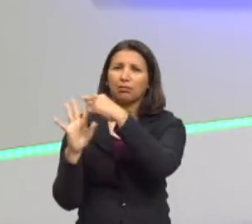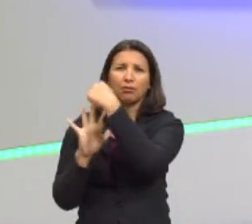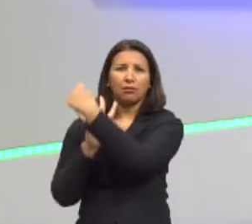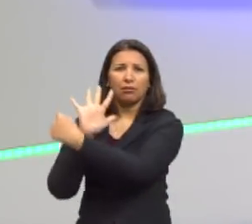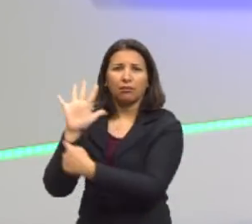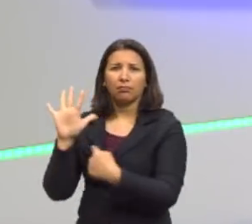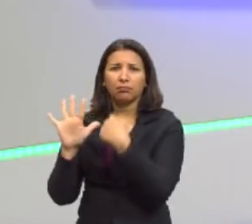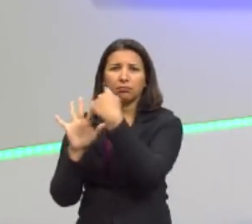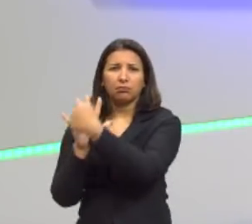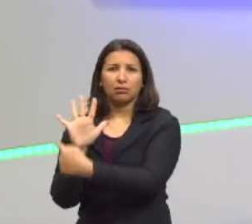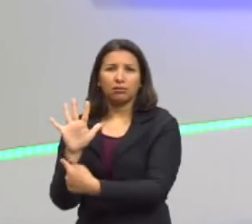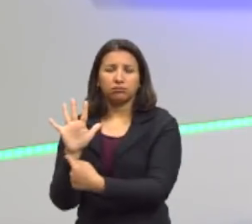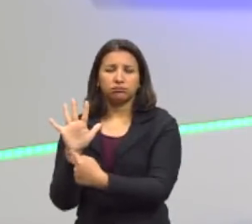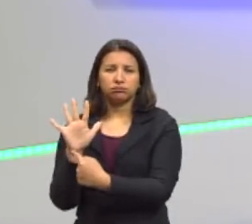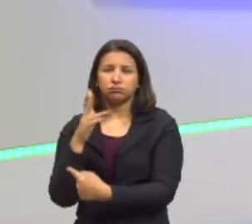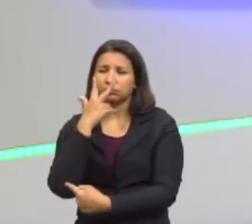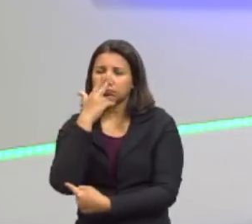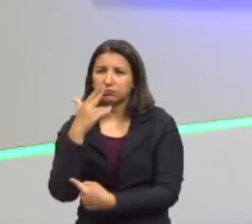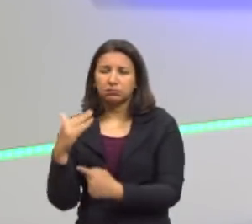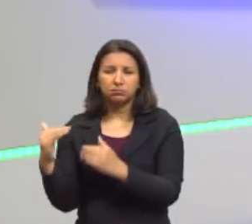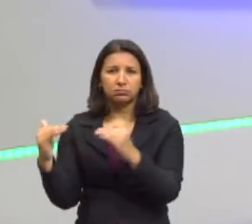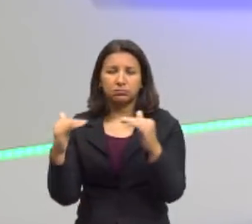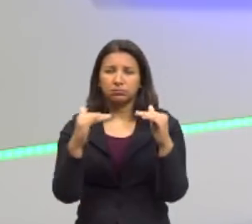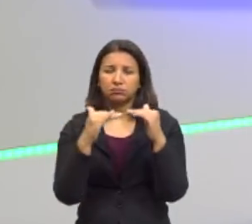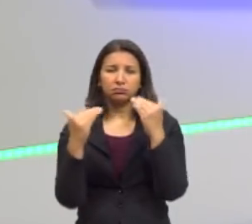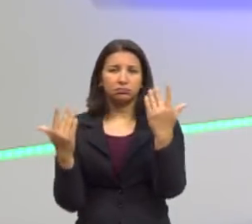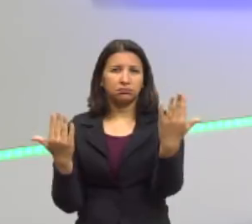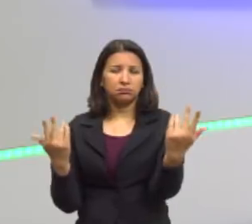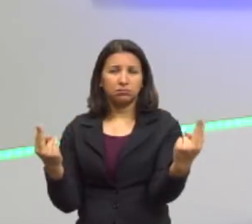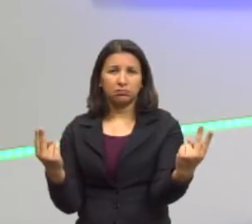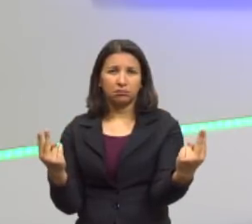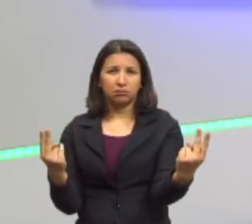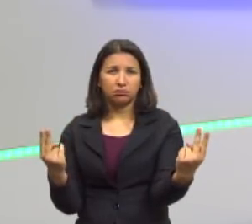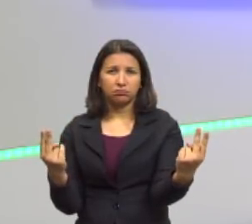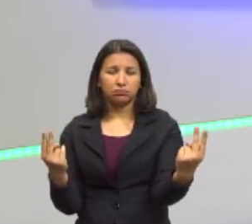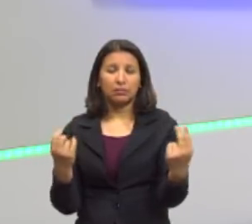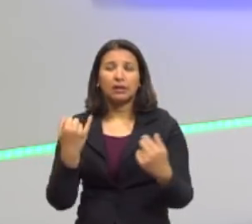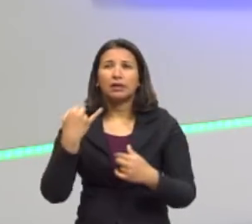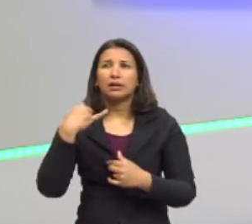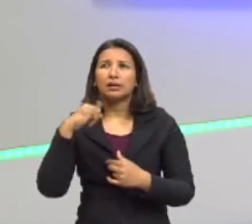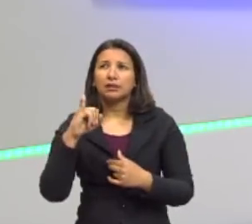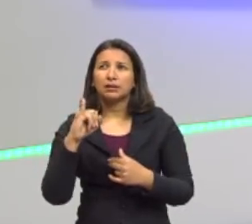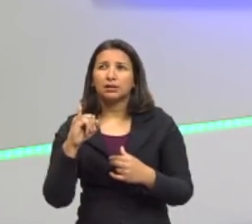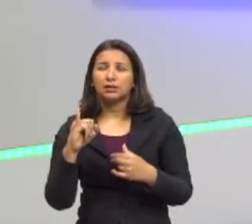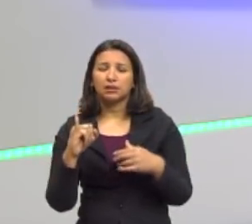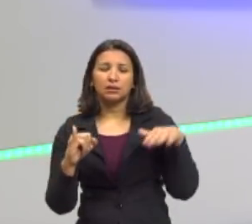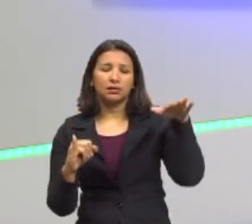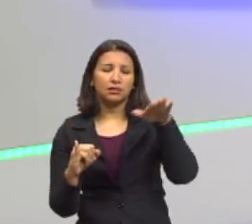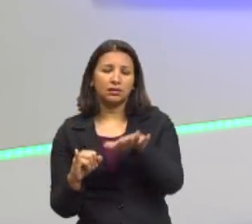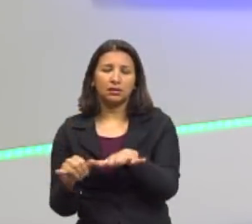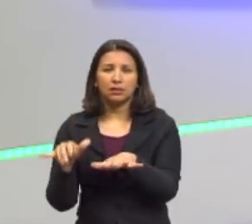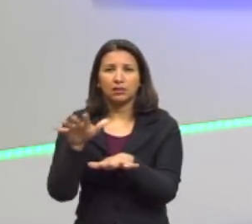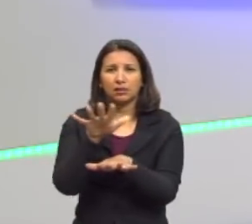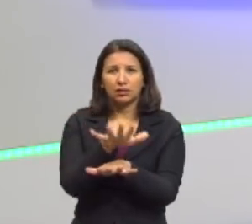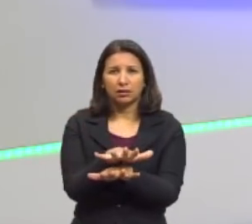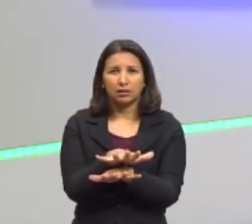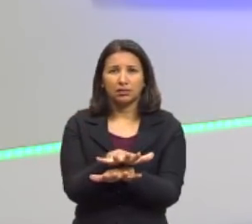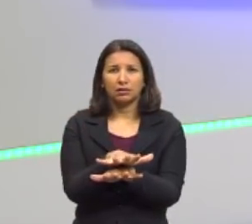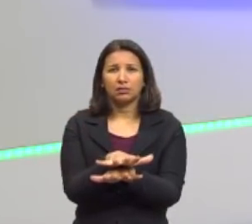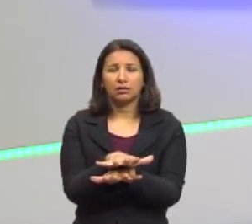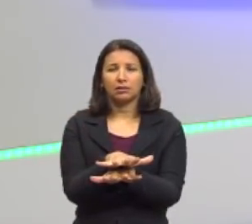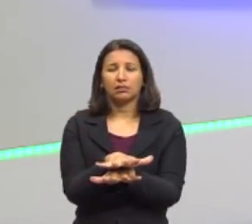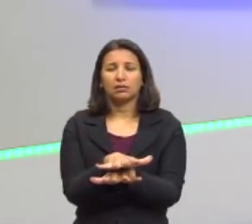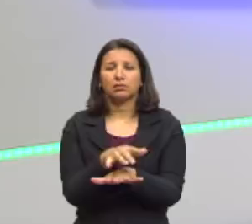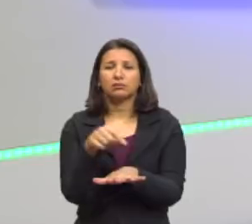consegue colocar, colocando uma mão sobre a outra, sobrepor os polegares, por exemplo.